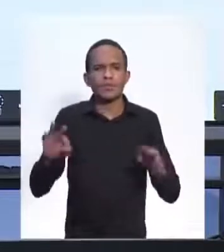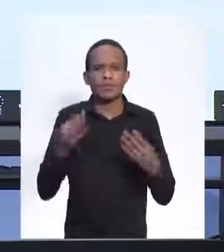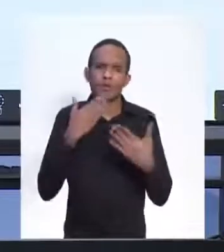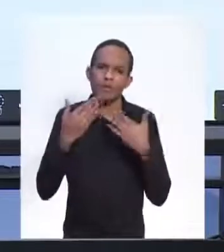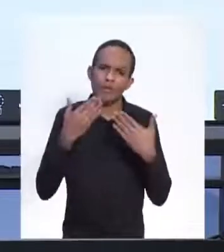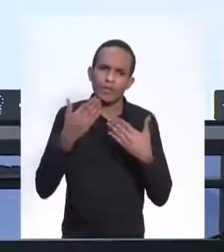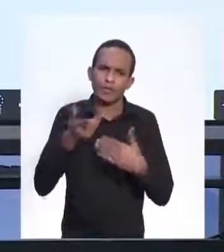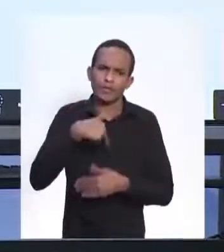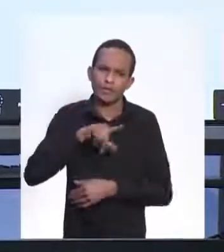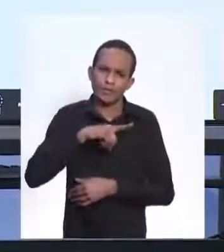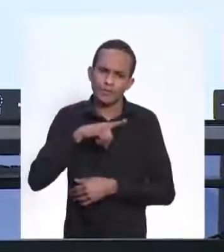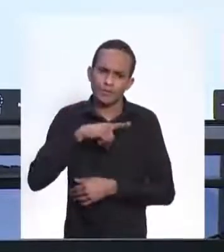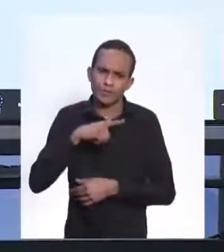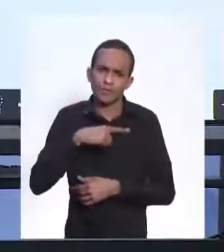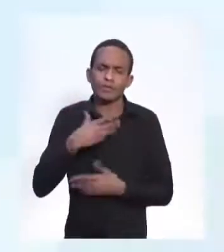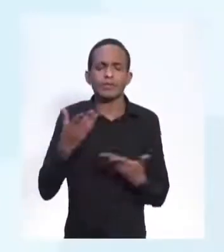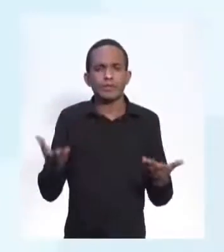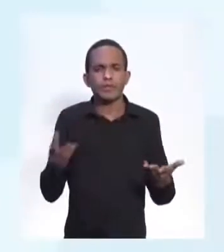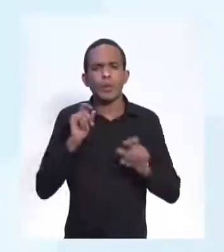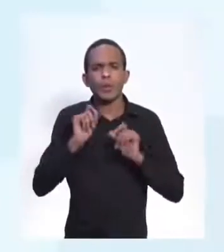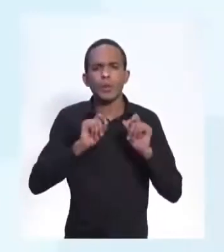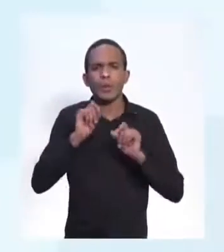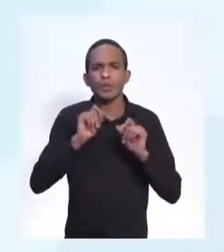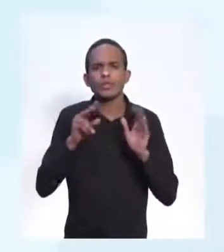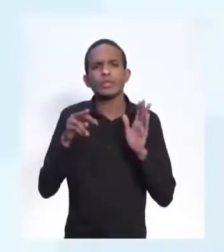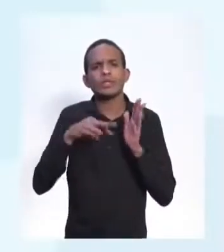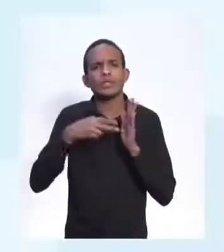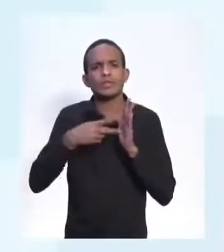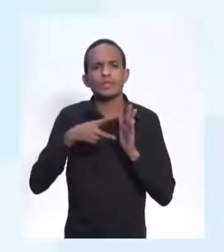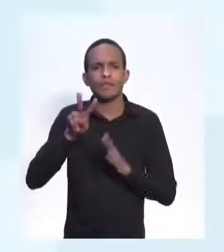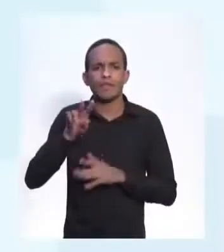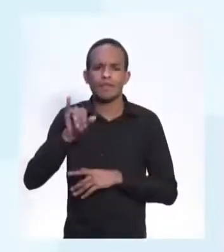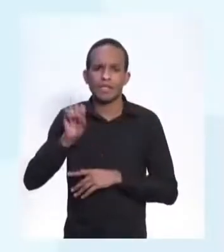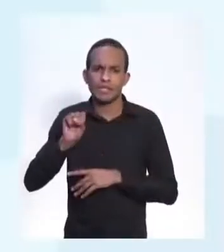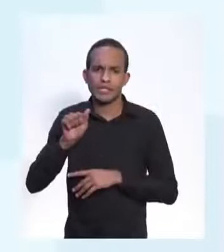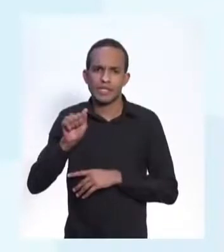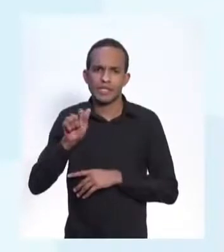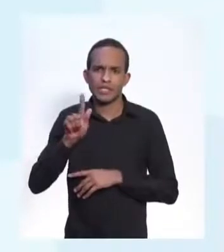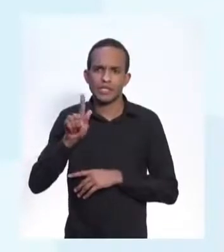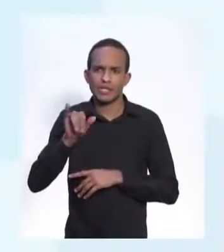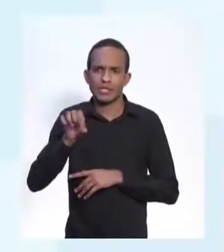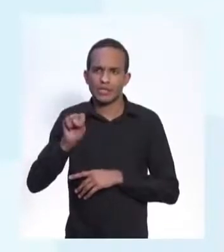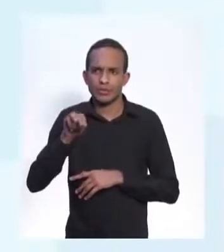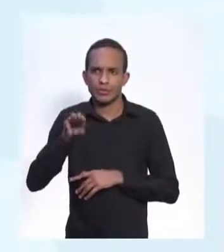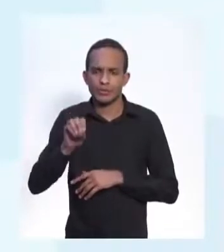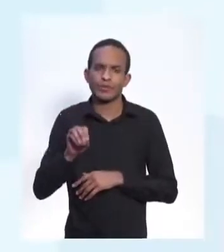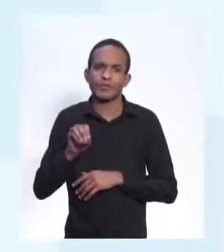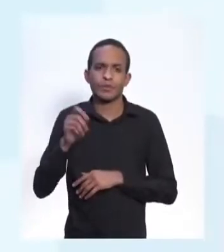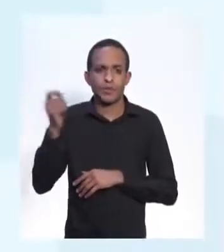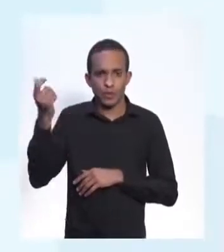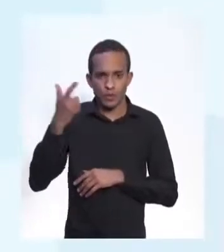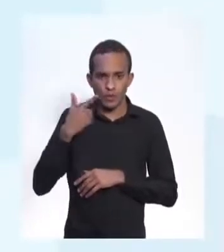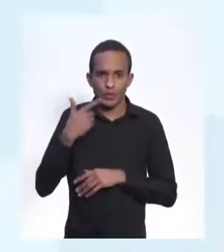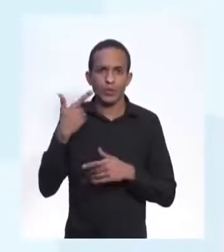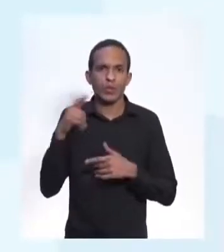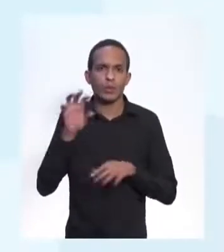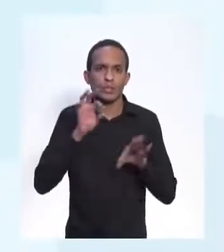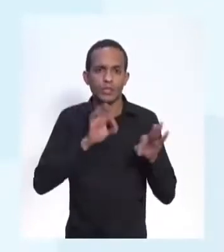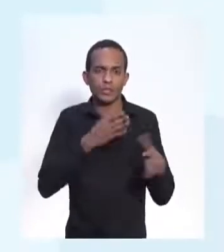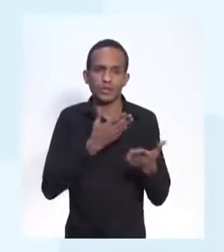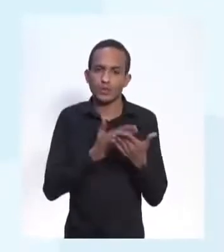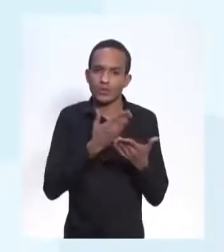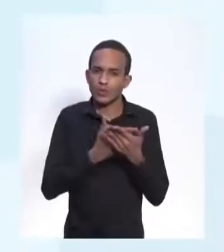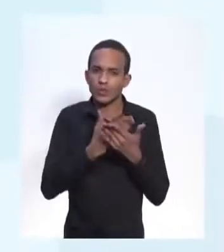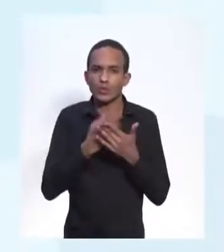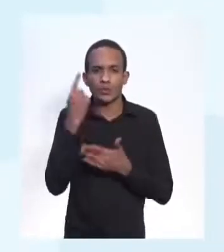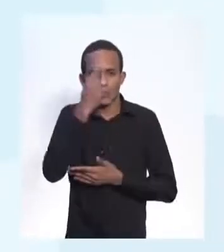que a gente teve, afinal, o que é o visagismo? 1, é a técnica de iluminação. 2, técnica que estuda os